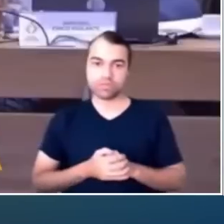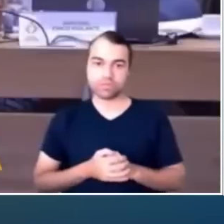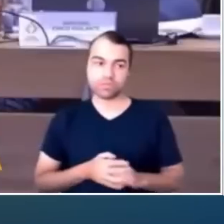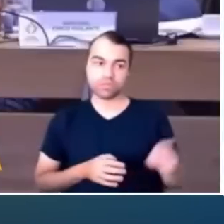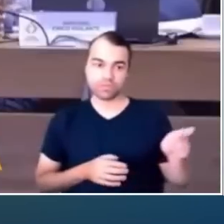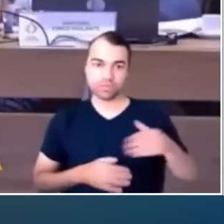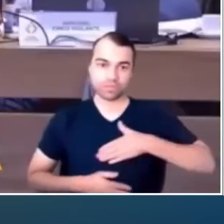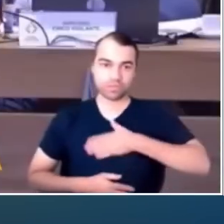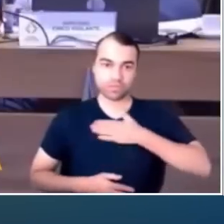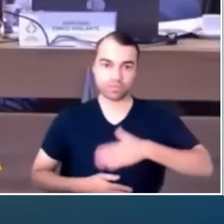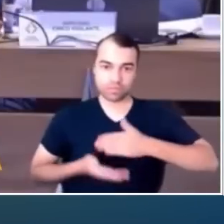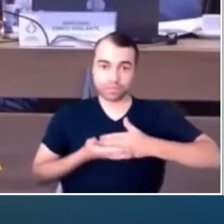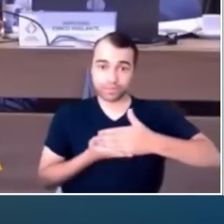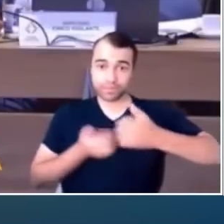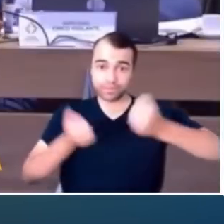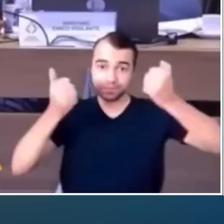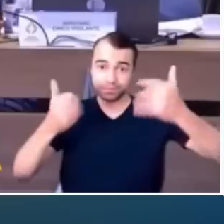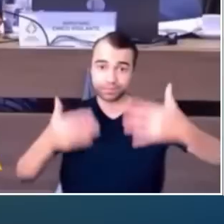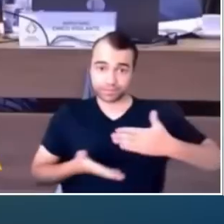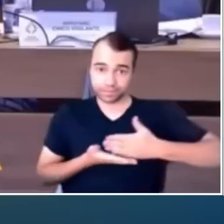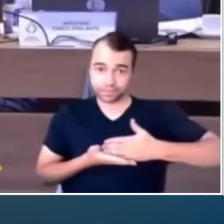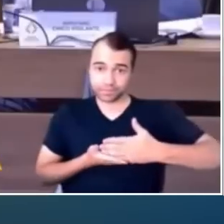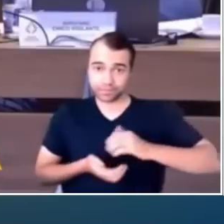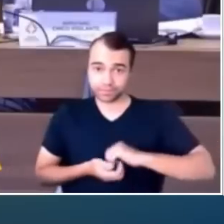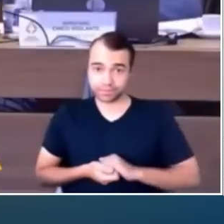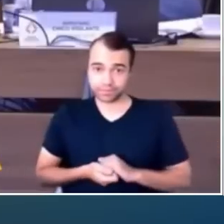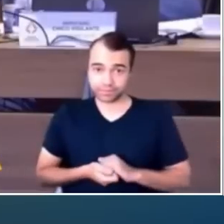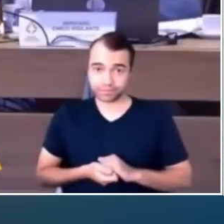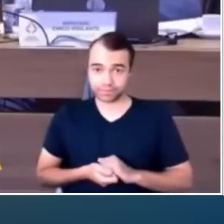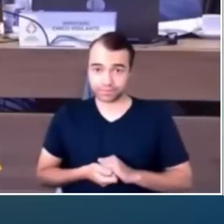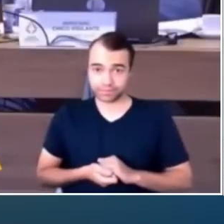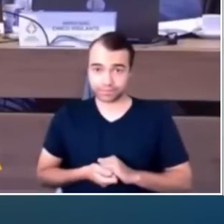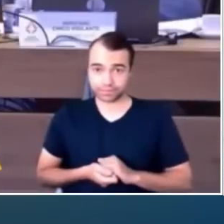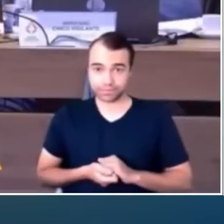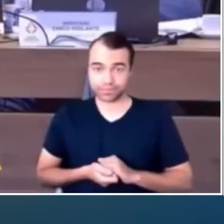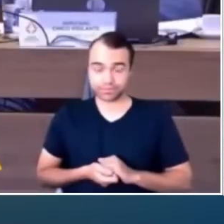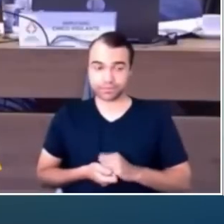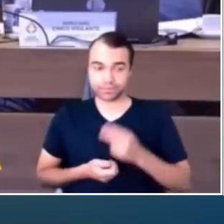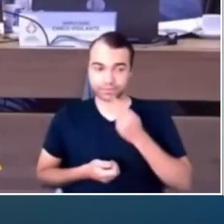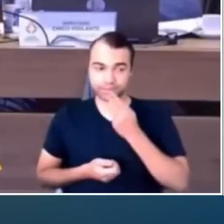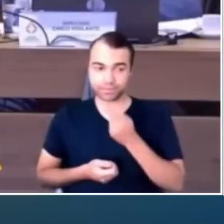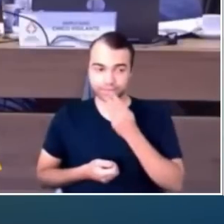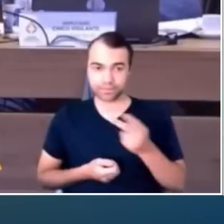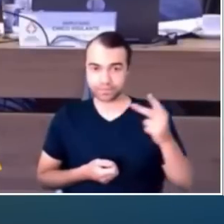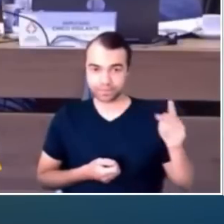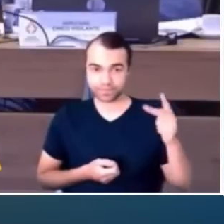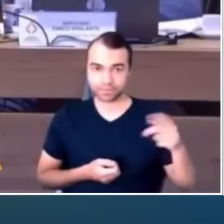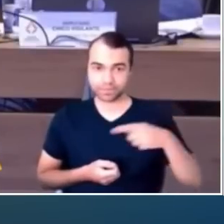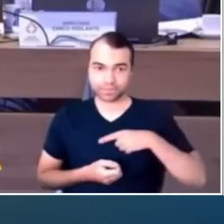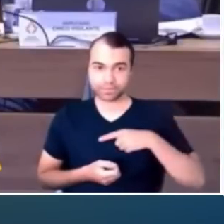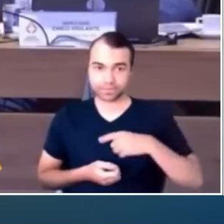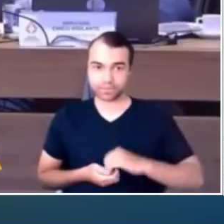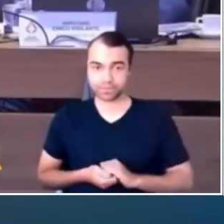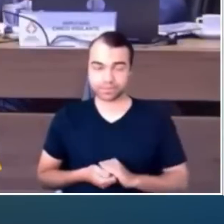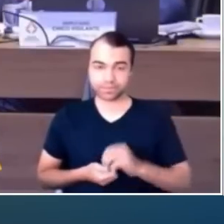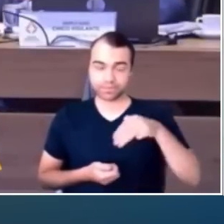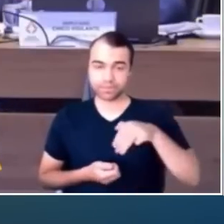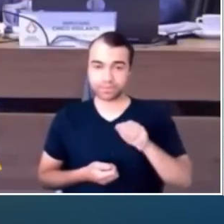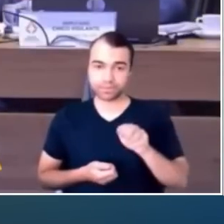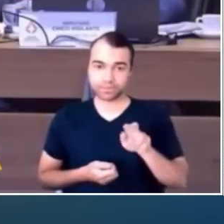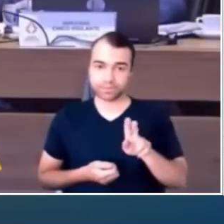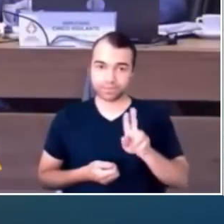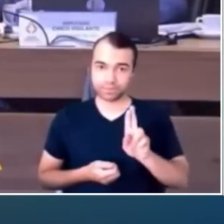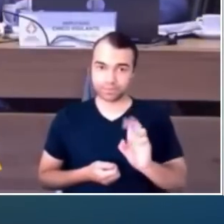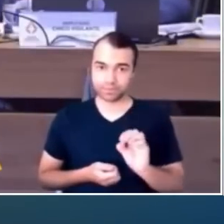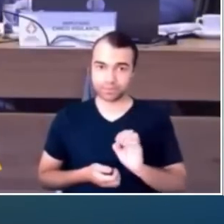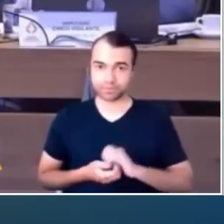ela permite que o sujeito nada diga, mas deixa o sujeito falar meia hora. Não. Se